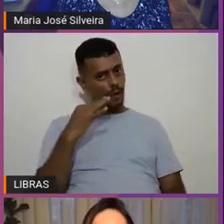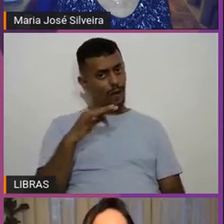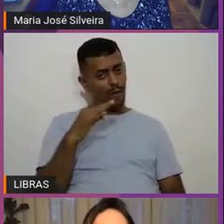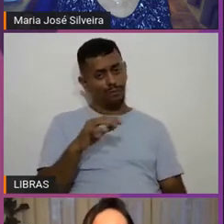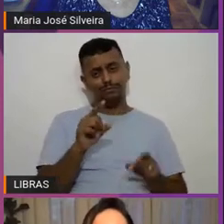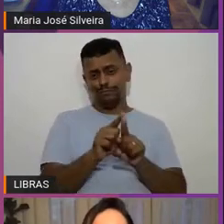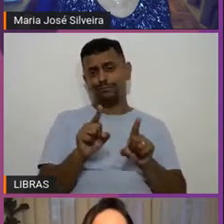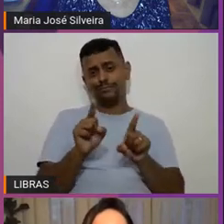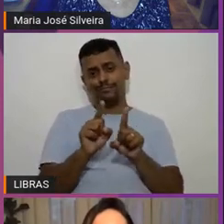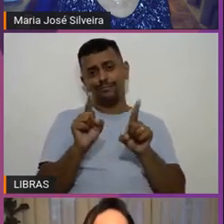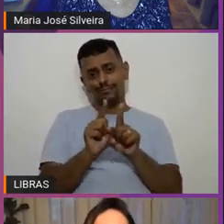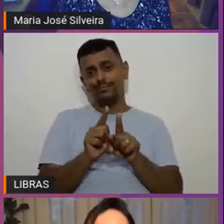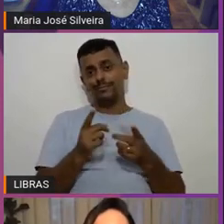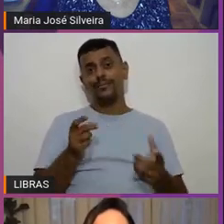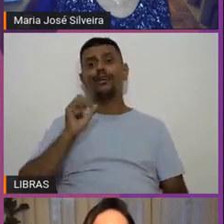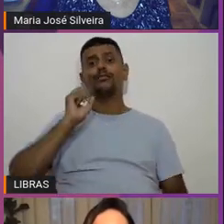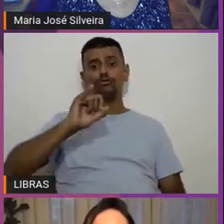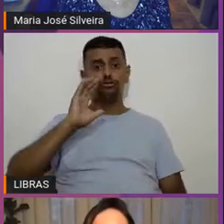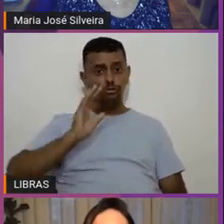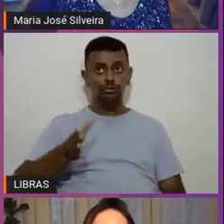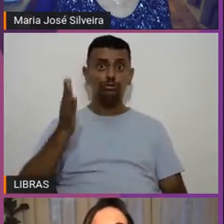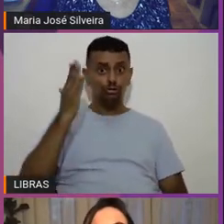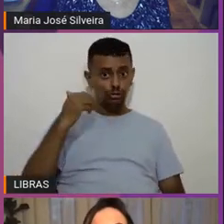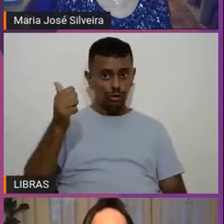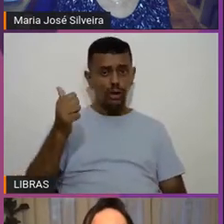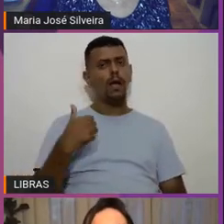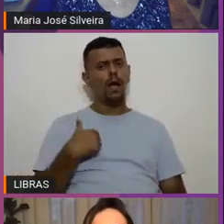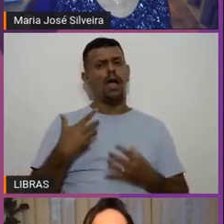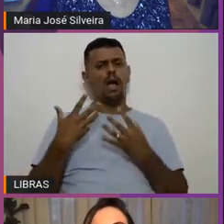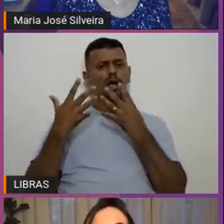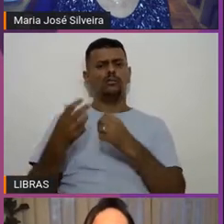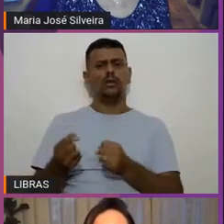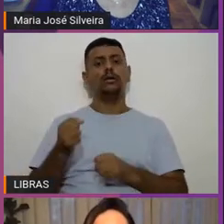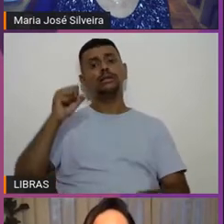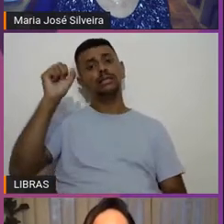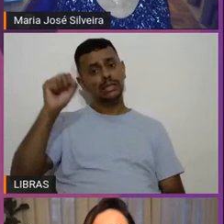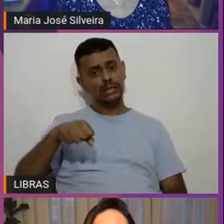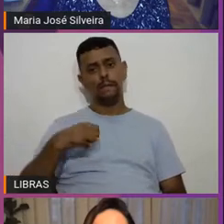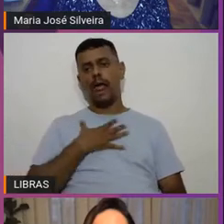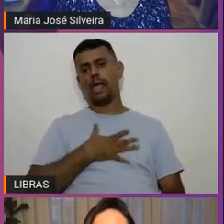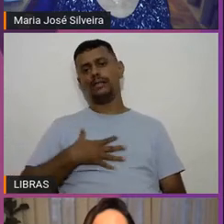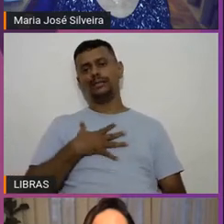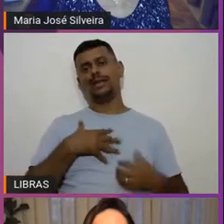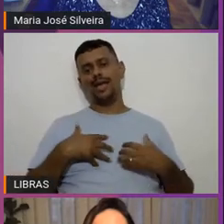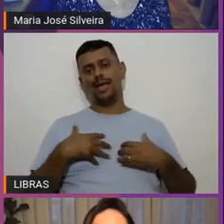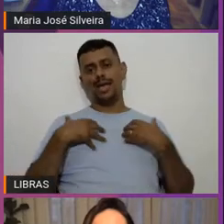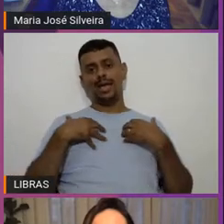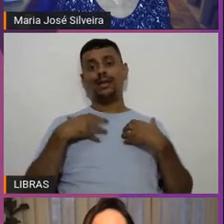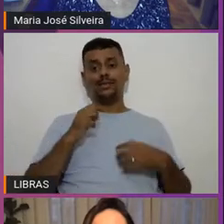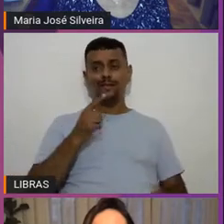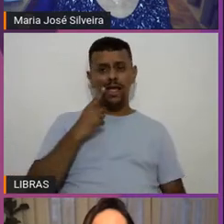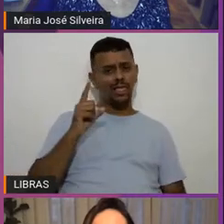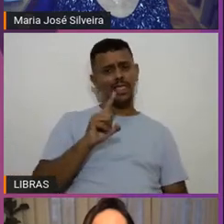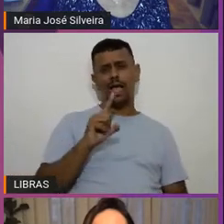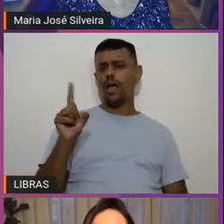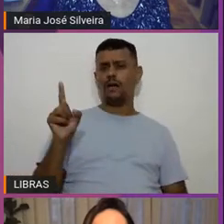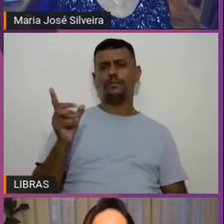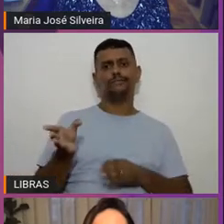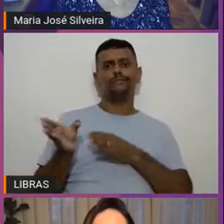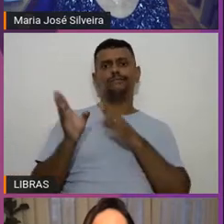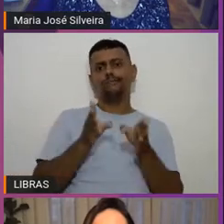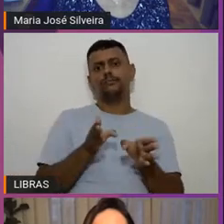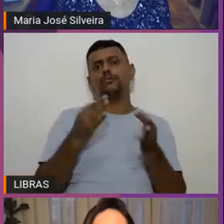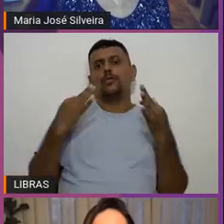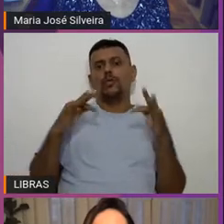eu digo sim por um processo quando chamado vem eu digo sim é prazer se você não é dona Então esse esse esse projeto criativo que é um